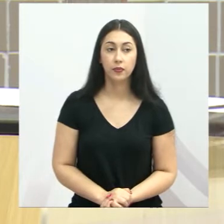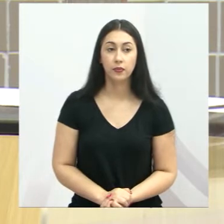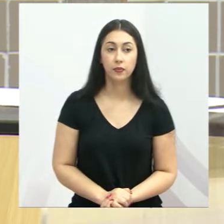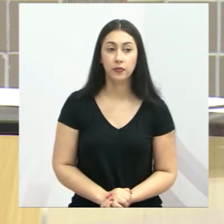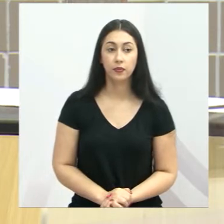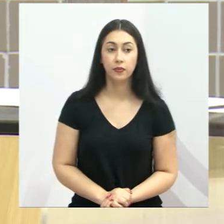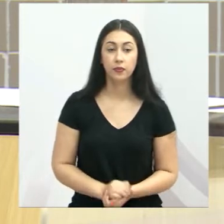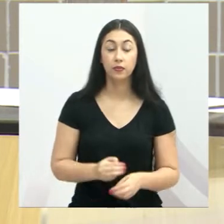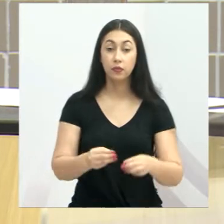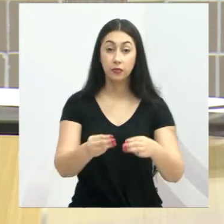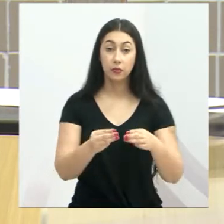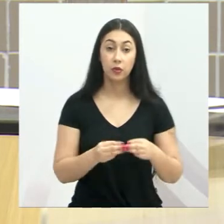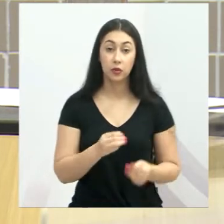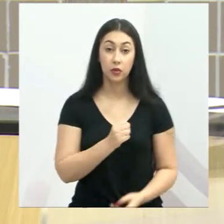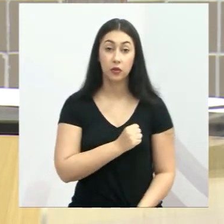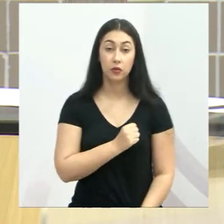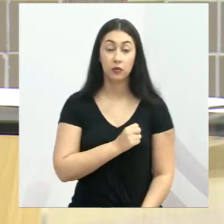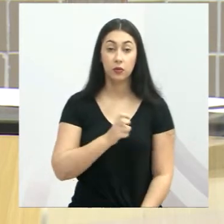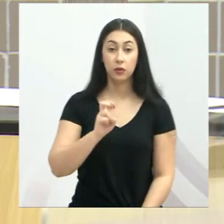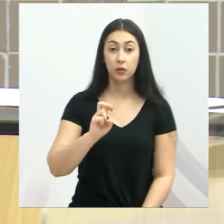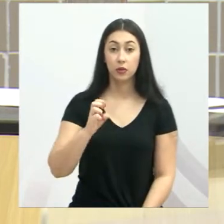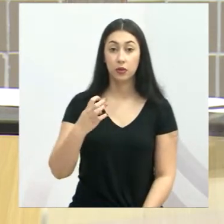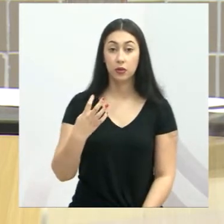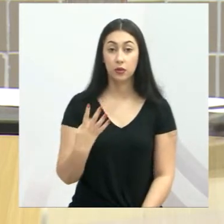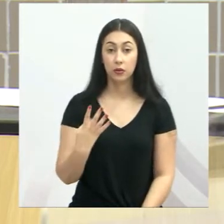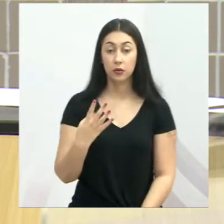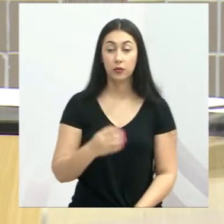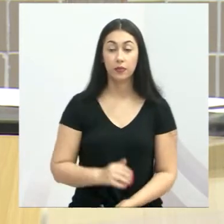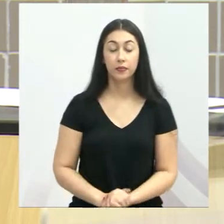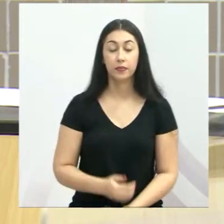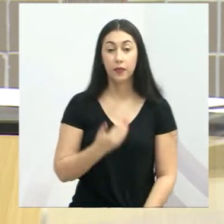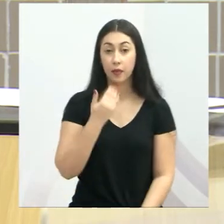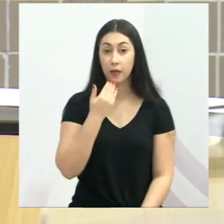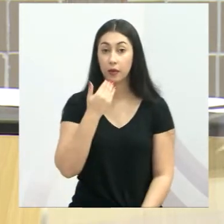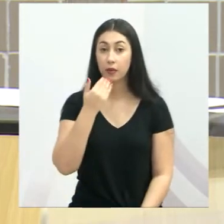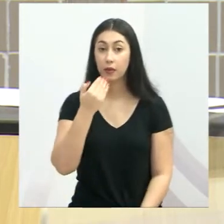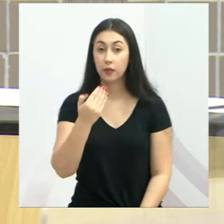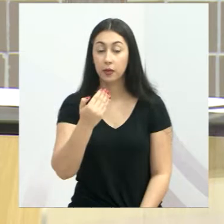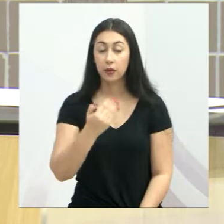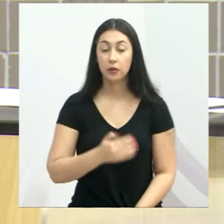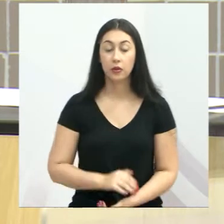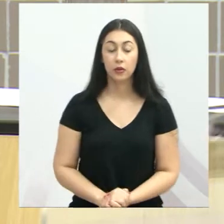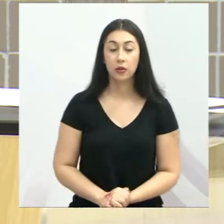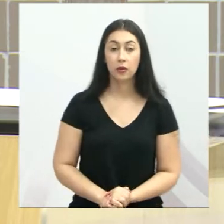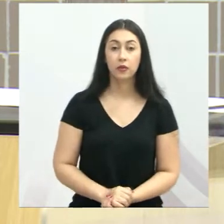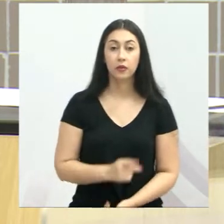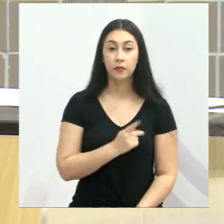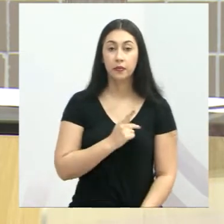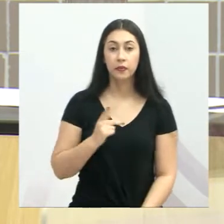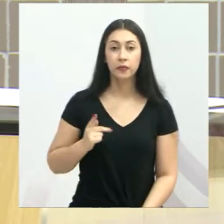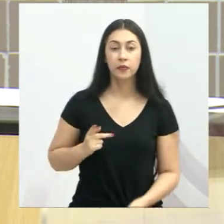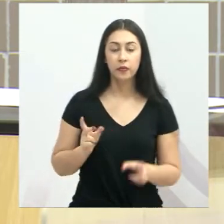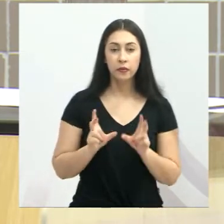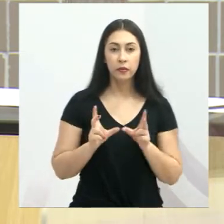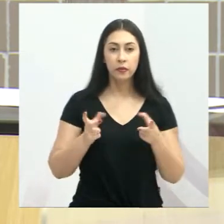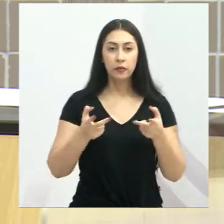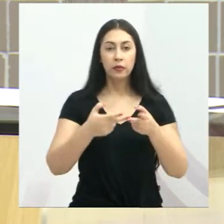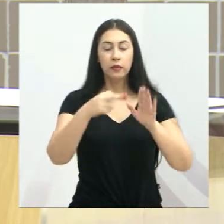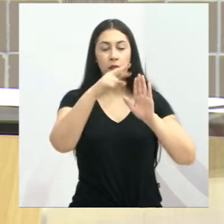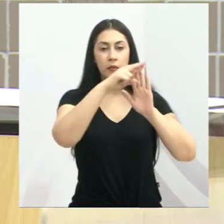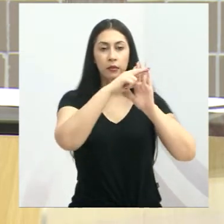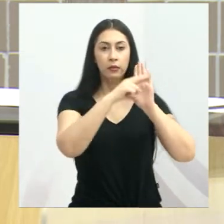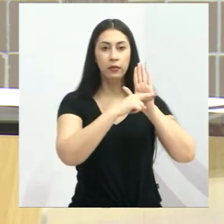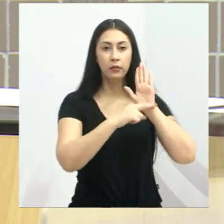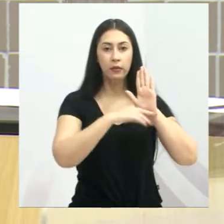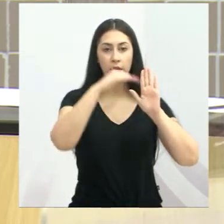Moção 54, 2021. Requeremos ao senhor Excelentíssimo senhor presidente dessa casa, cumpridas as